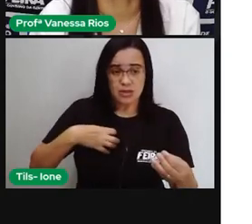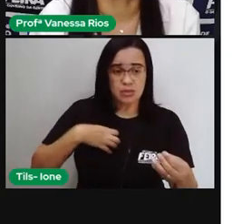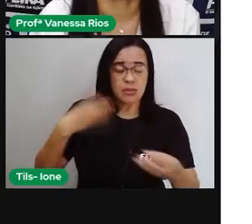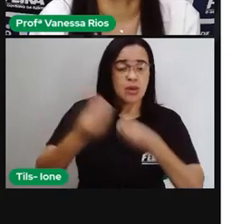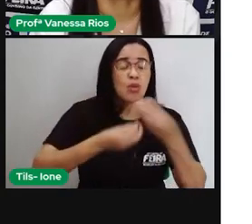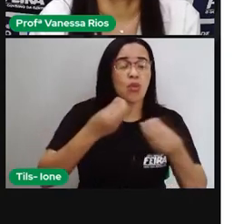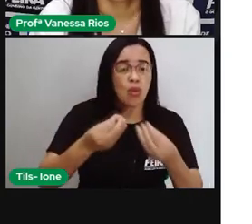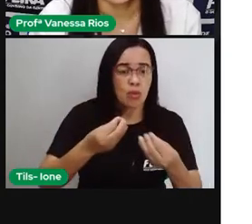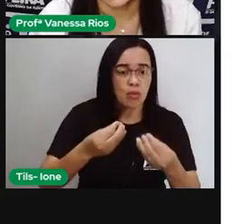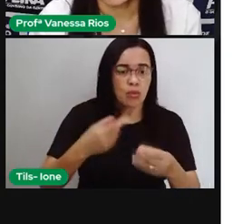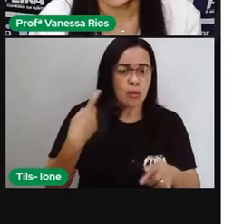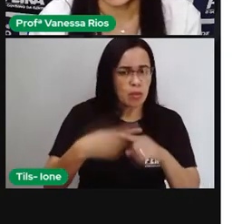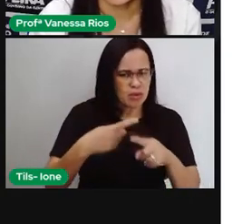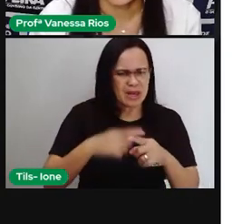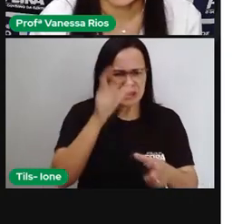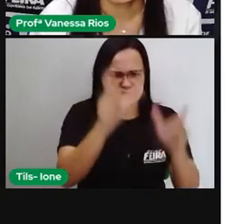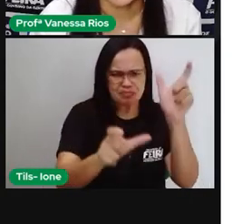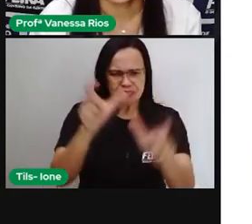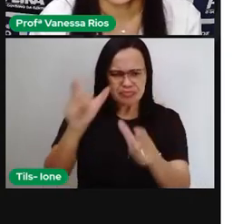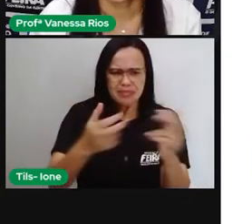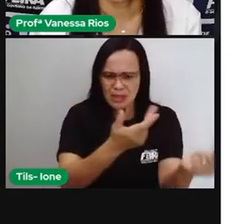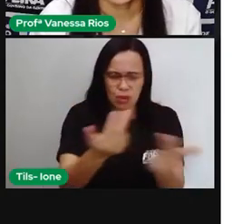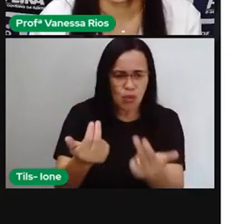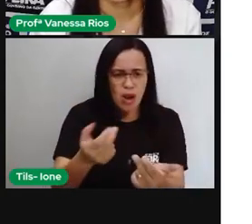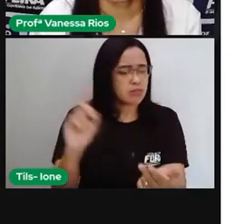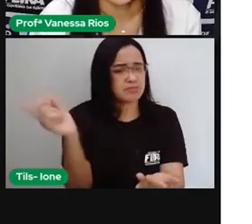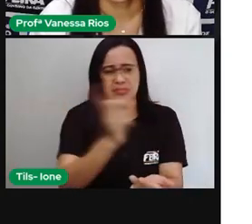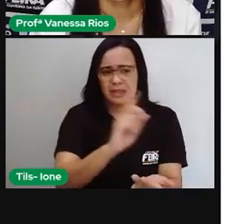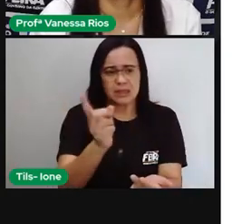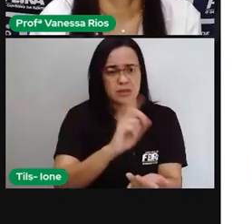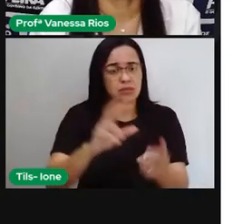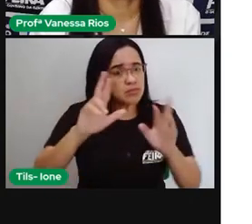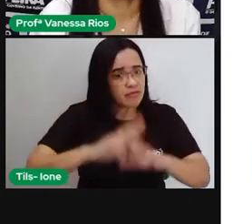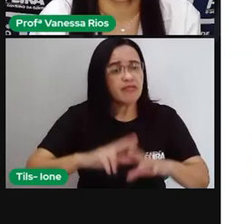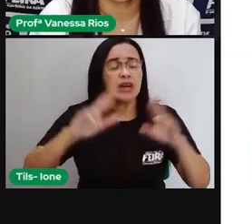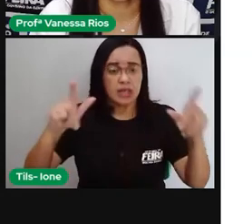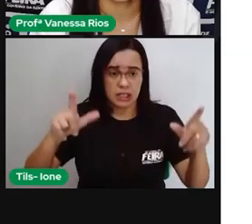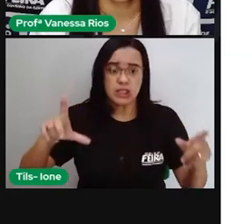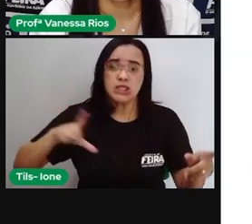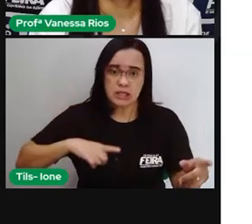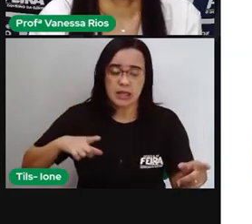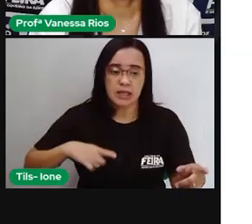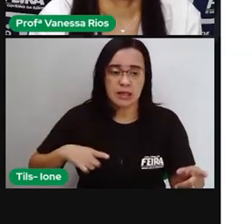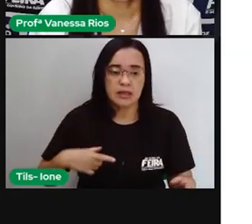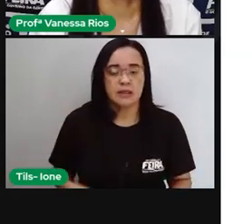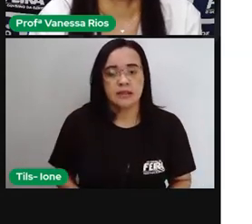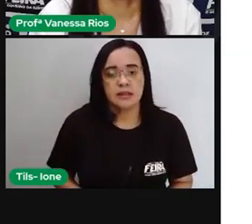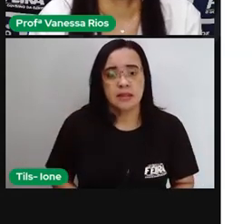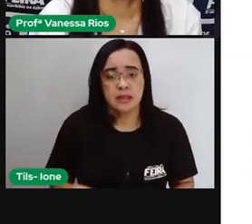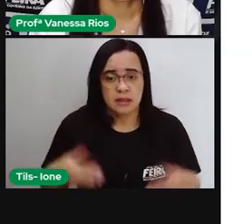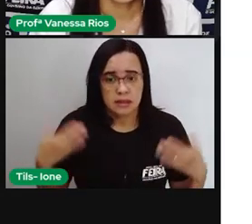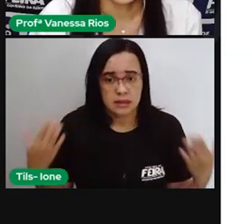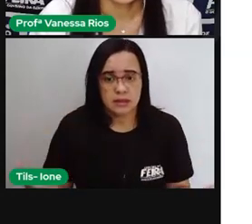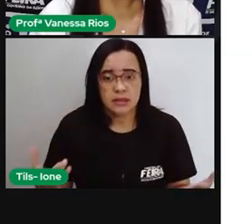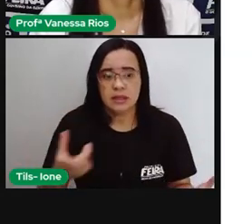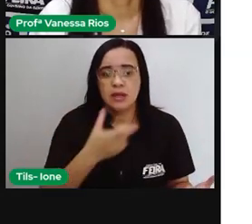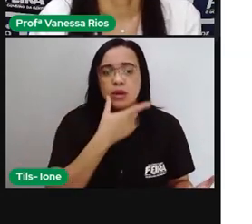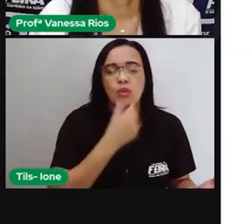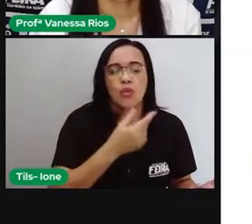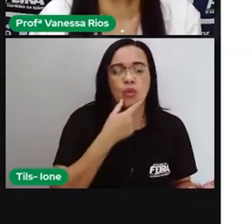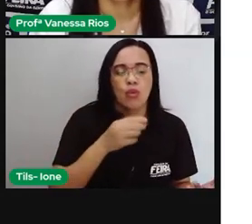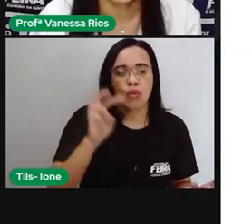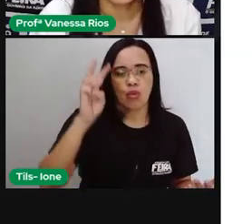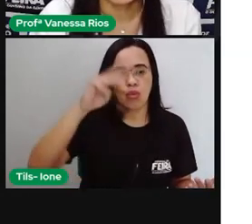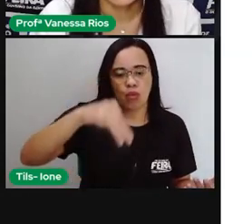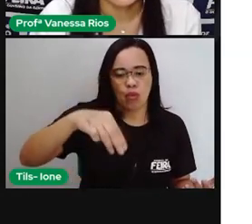igual aí a ninguém. A Pro colocou a frase aí de Martin Luther King, né? Que foi aí um ativista que lutou